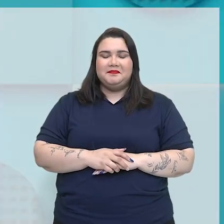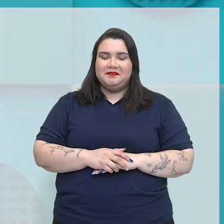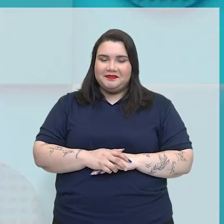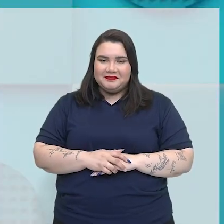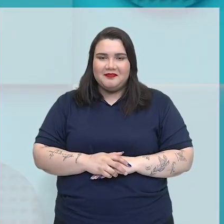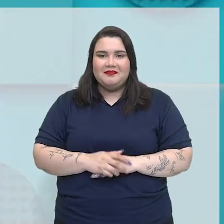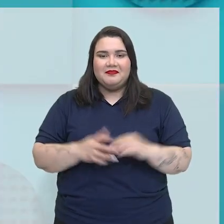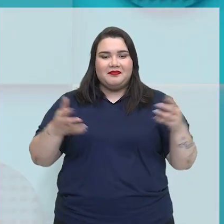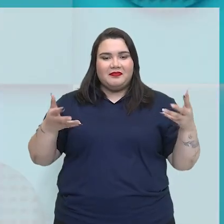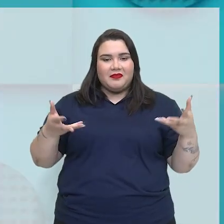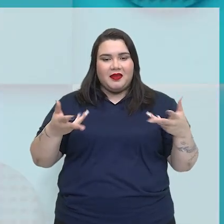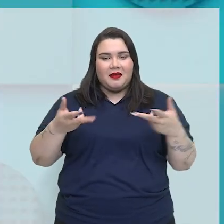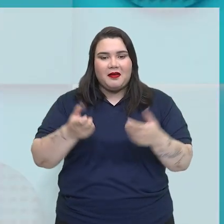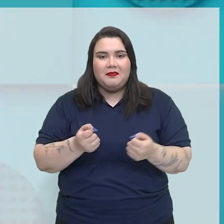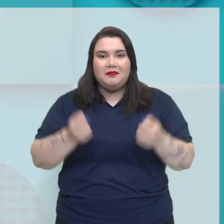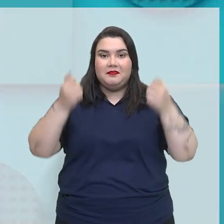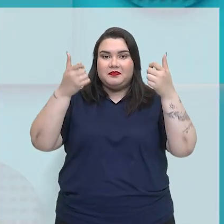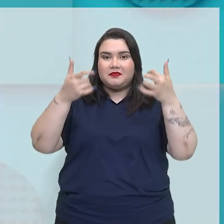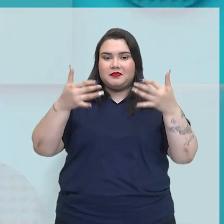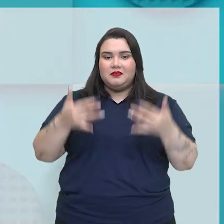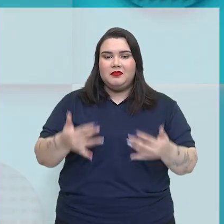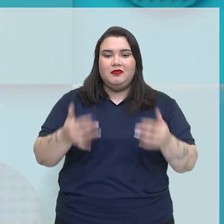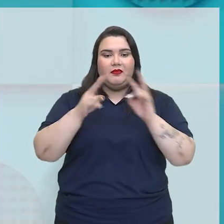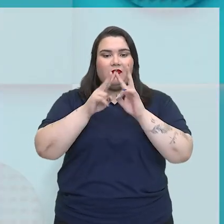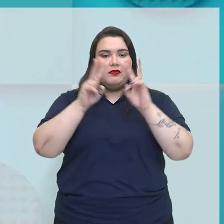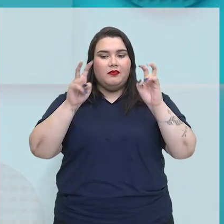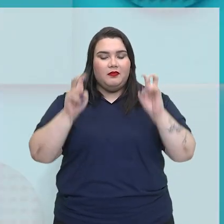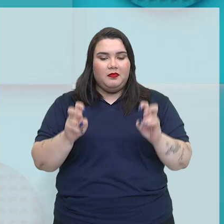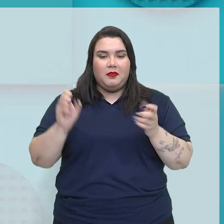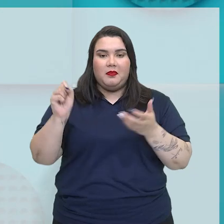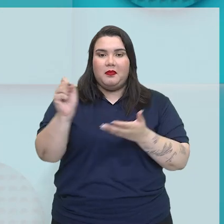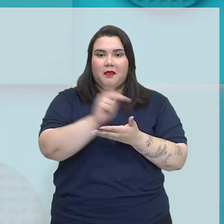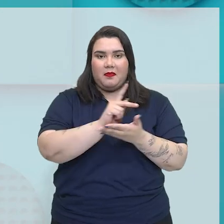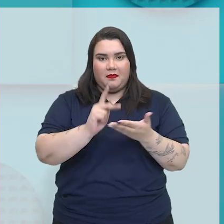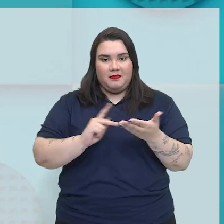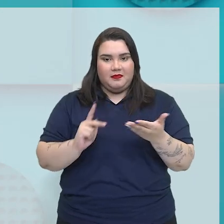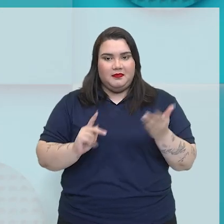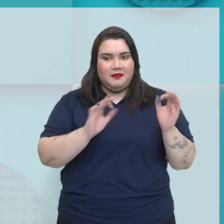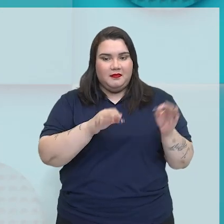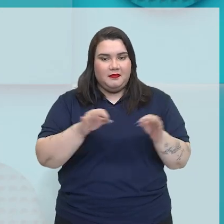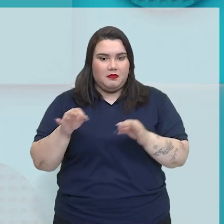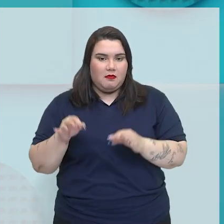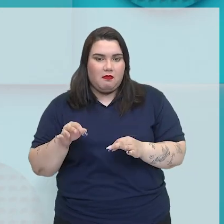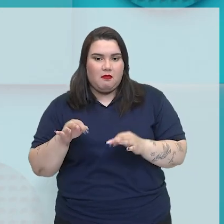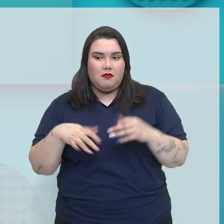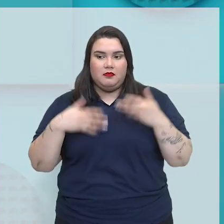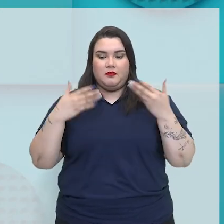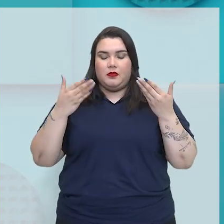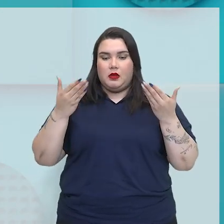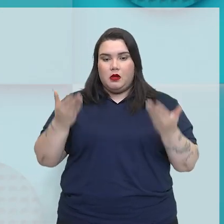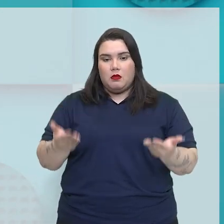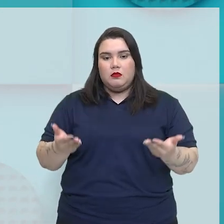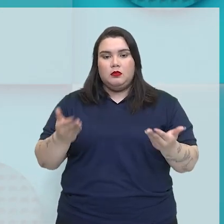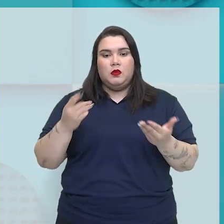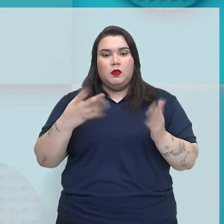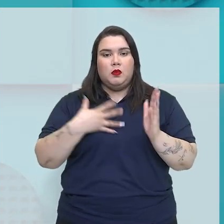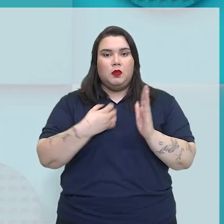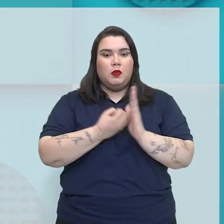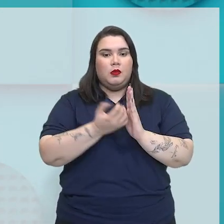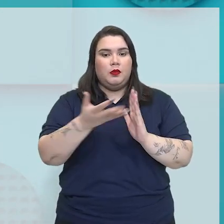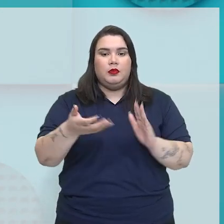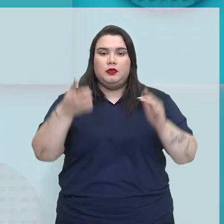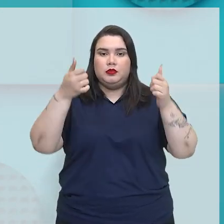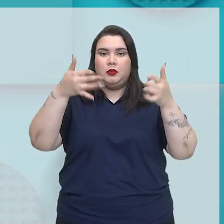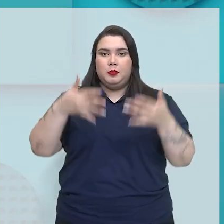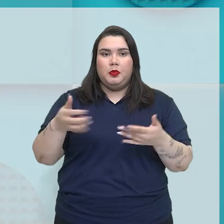Muito bem, define um pouco a respeito de poema, né? Então, quando o eu lírico